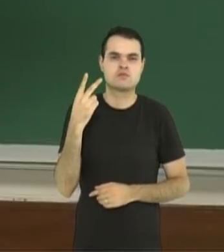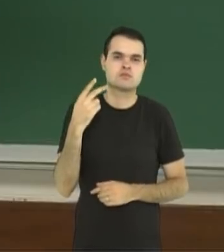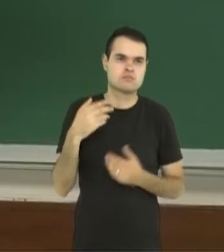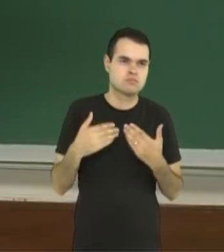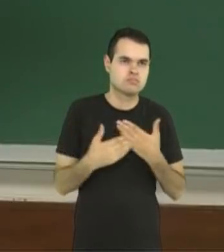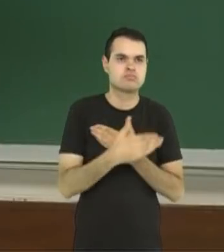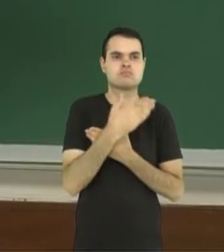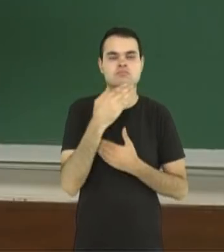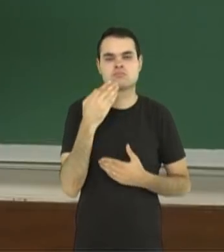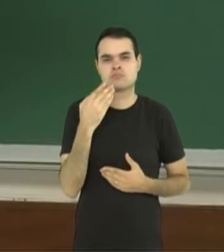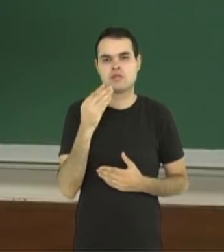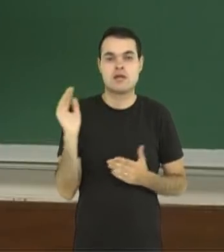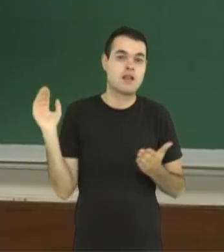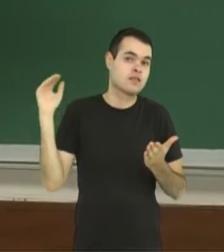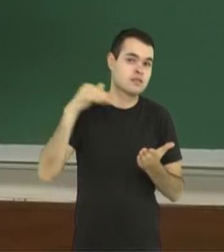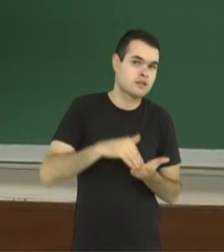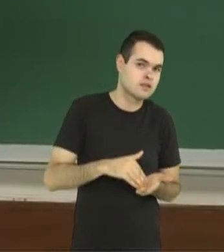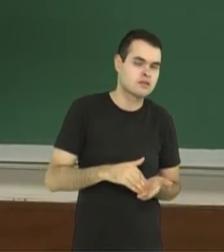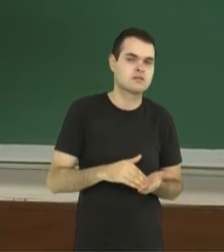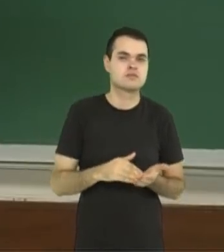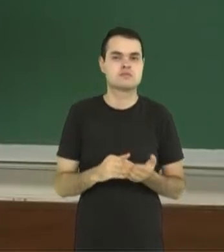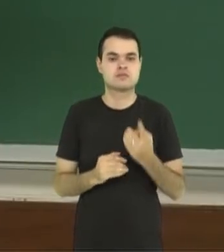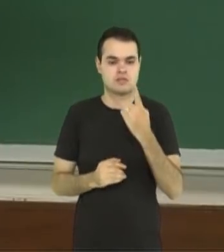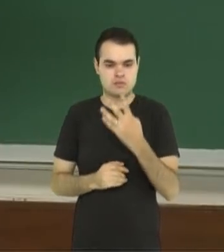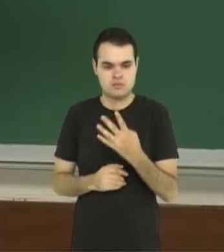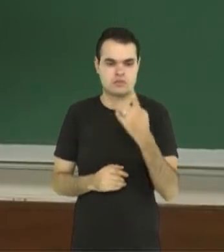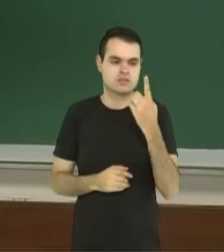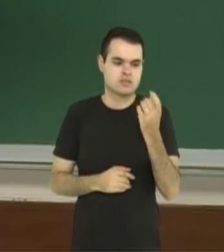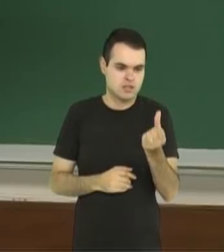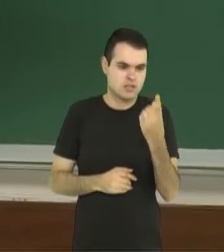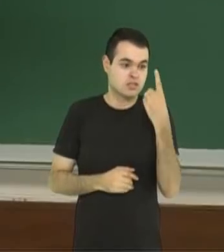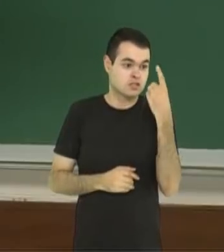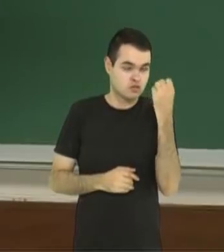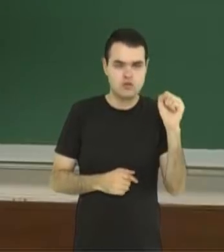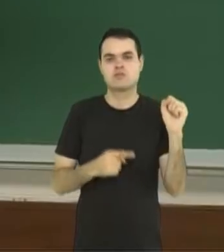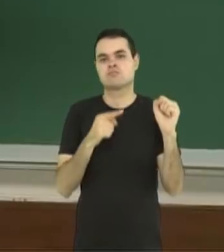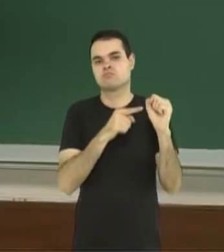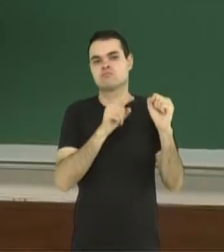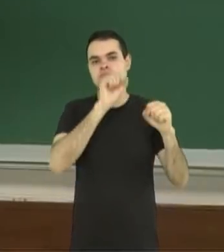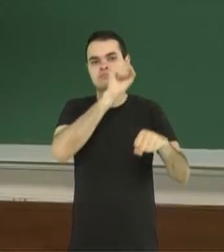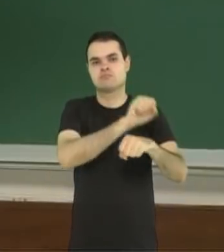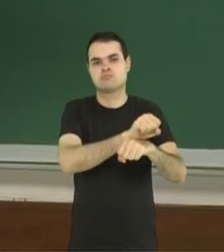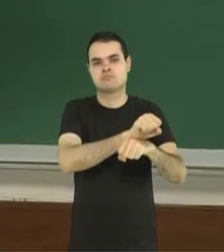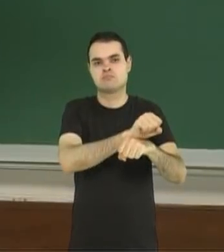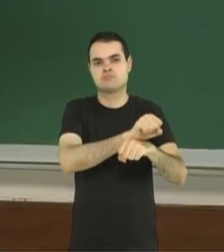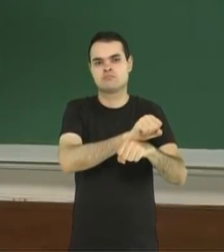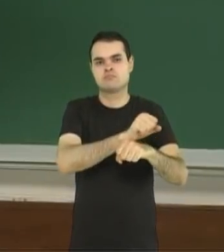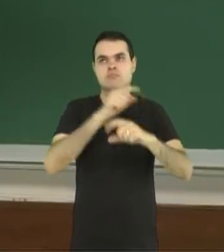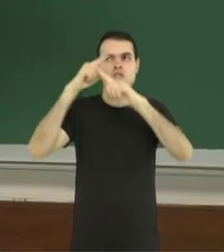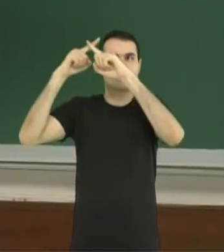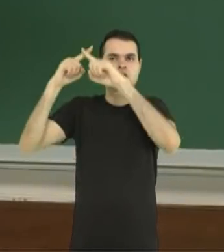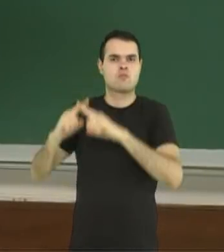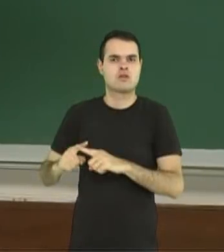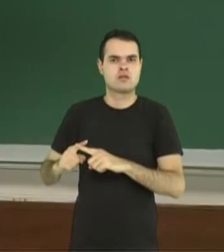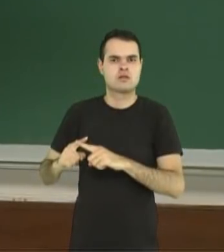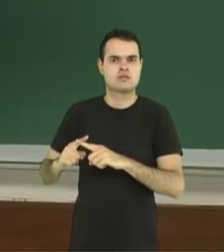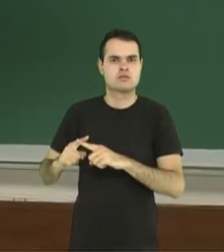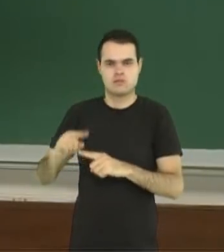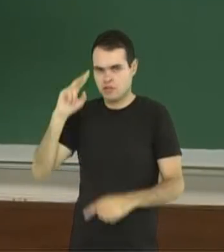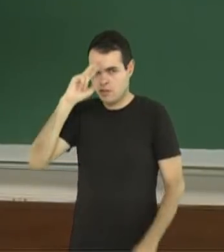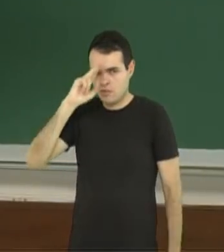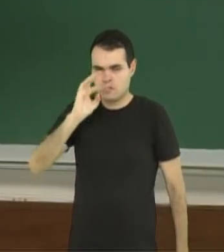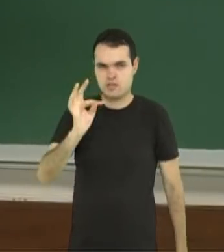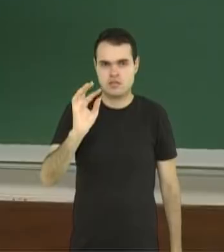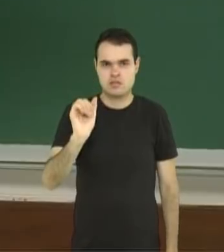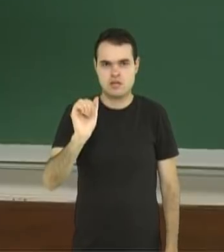né? 14, né? 16, mais 2, 18. Muito bem. E lá na tabuada, lembra da tabuada? Ó, tem que